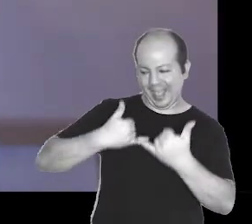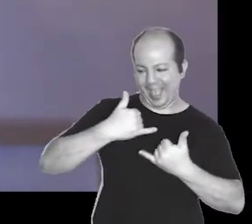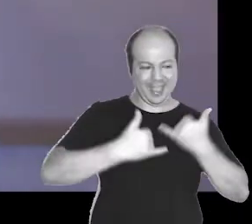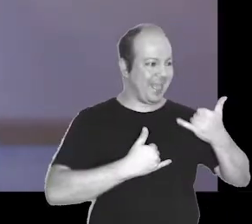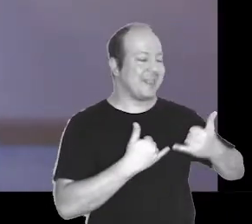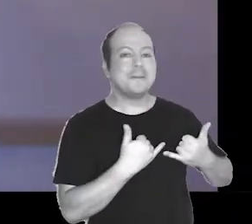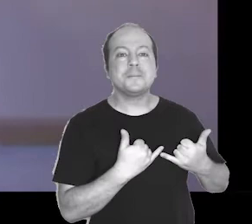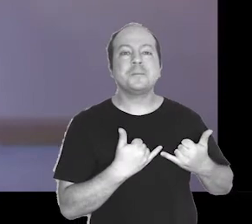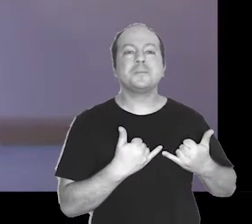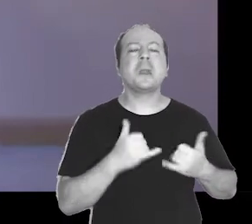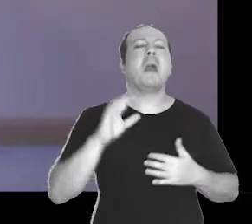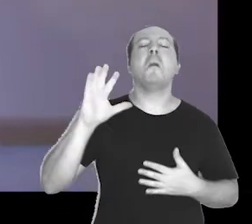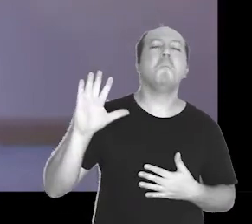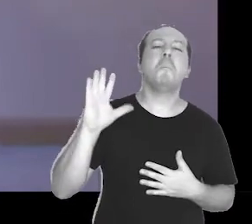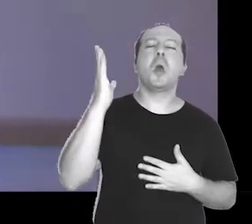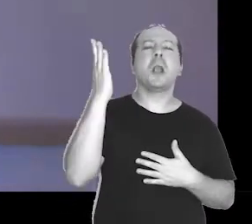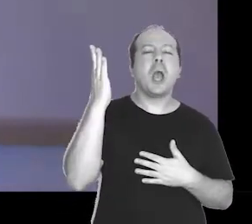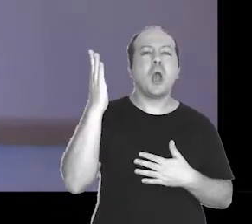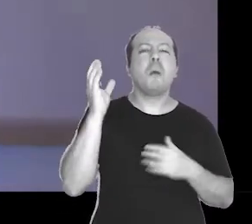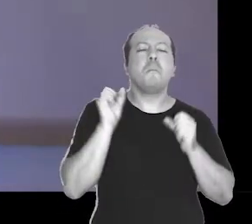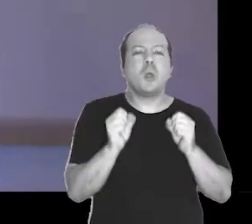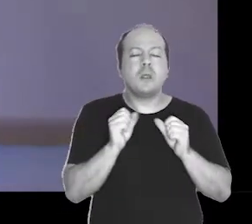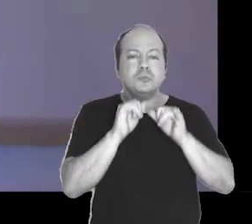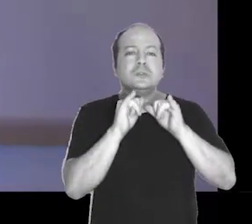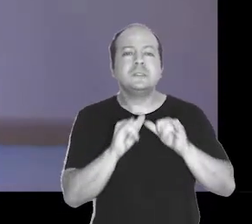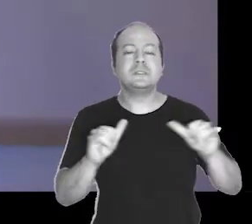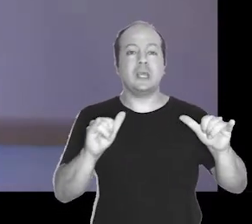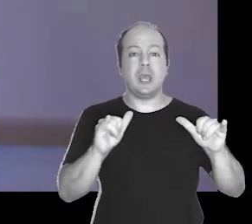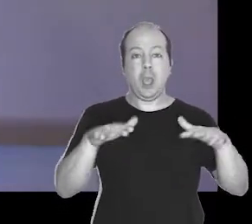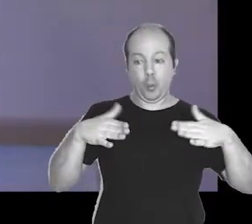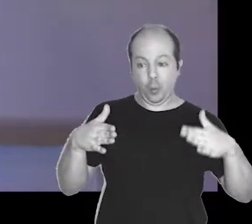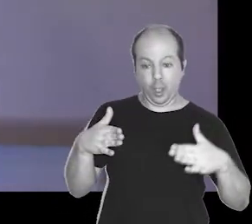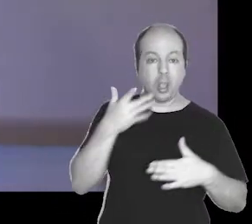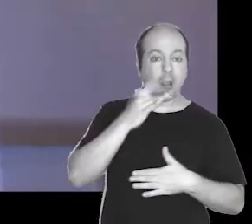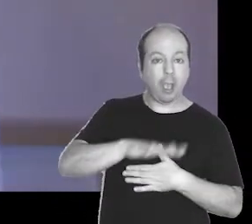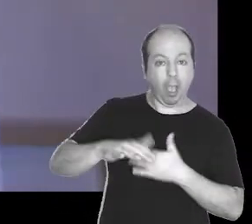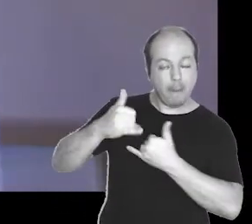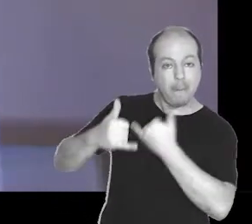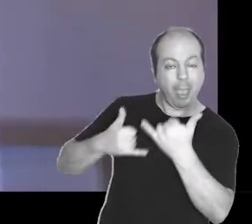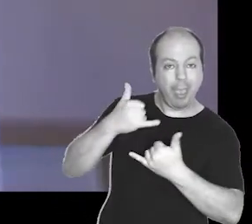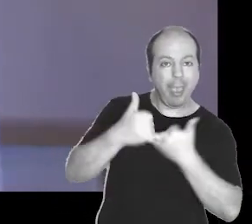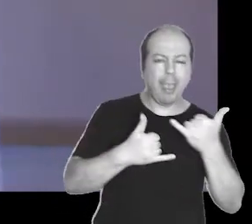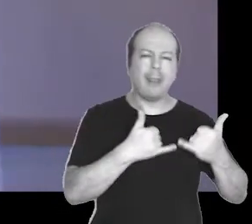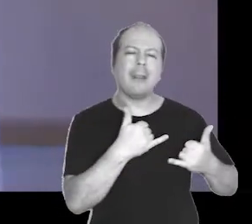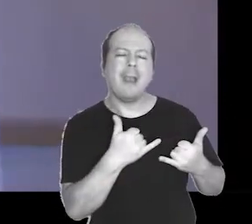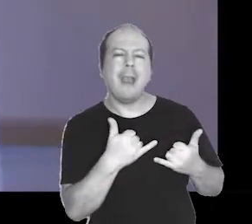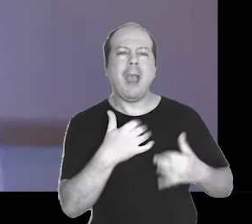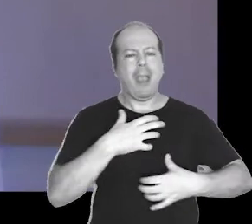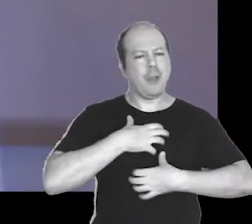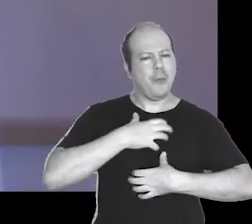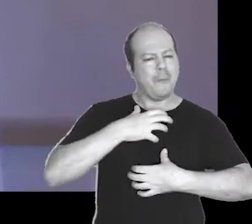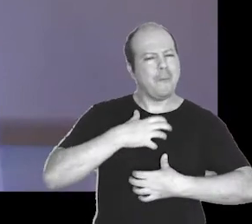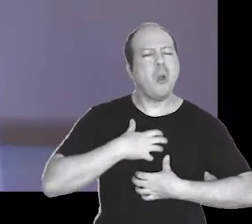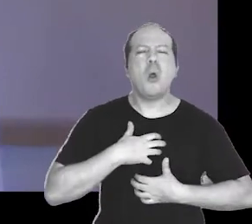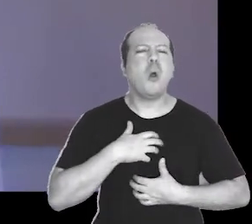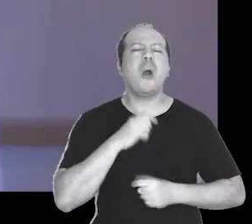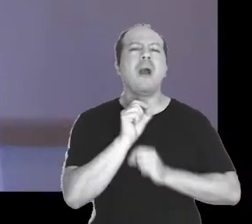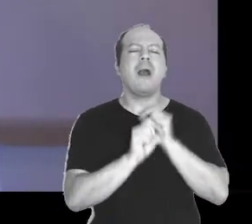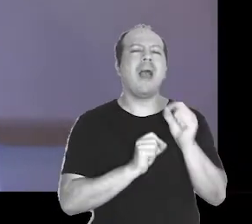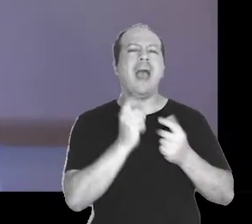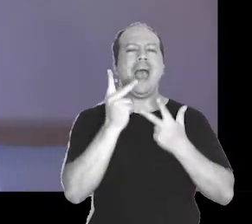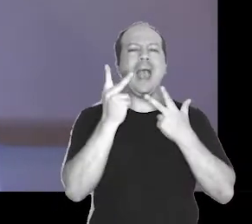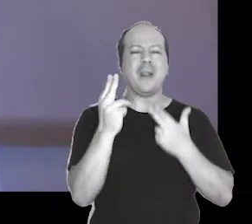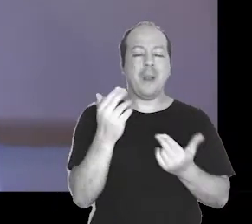Então, por acaso, não poderíamos dizer que, quando brinca, uma criança se comporta exatamente como